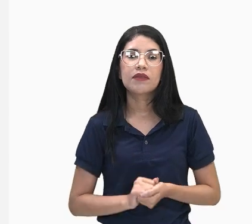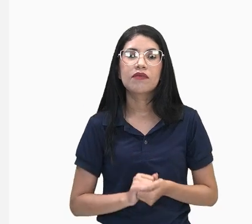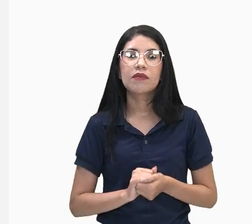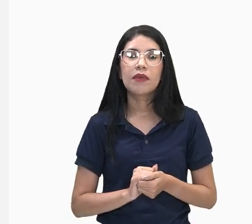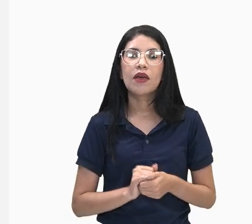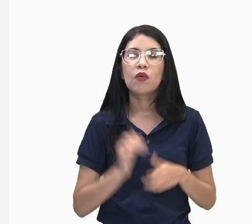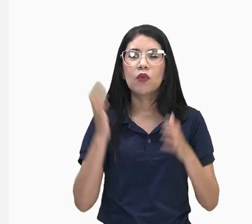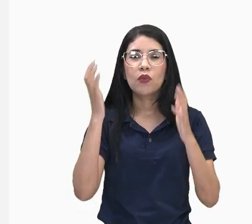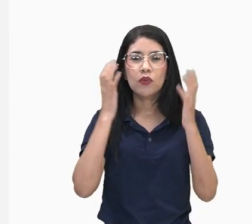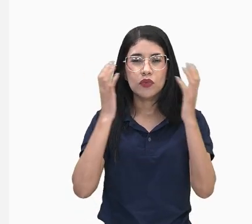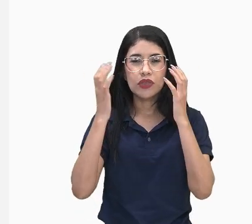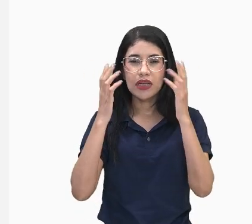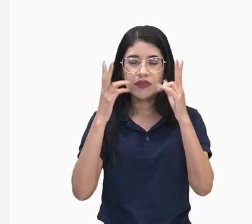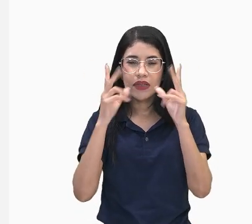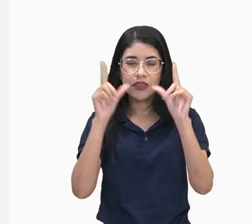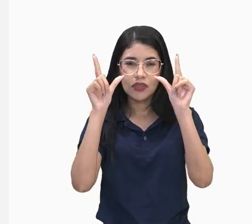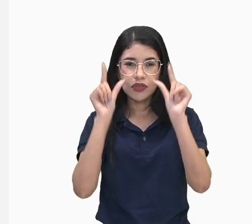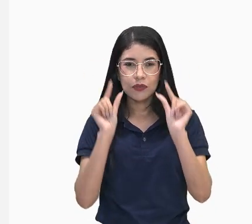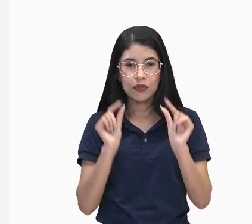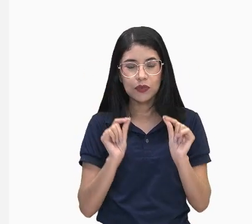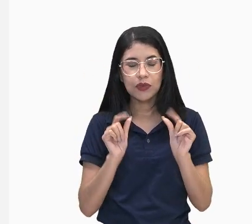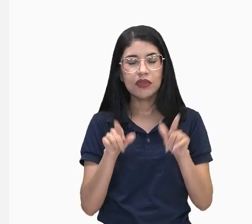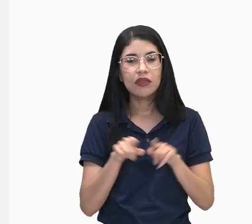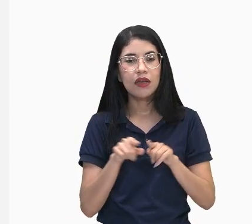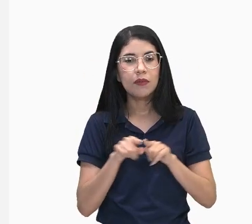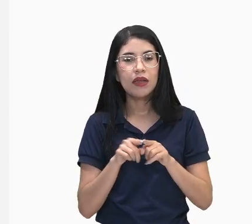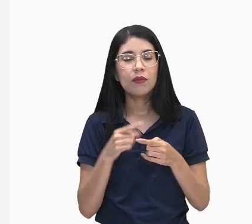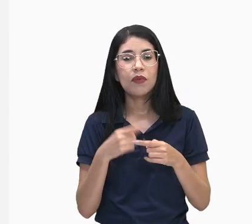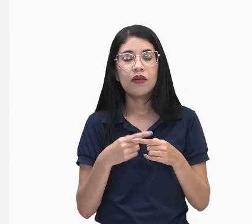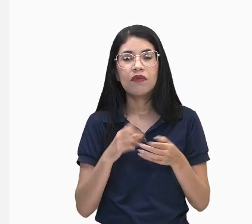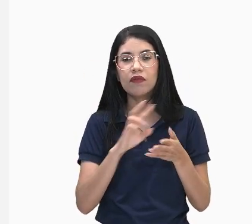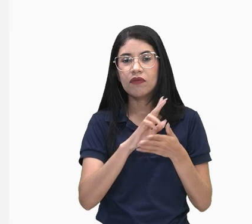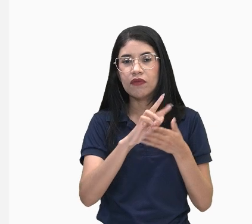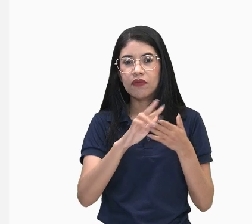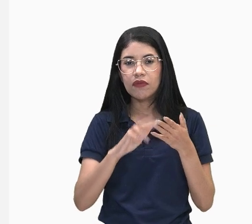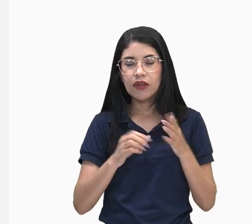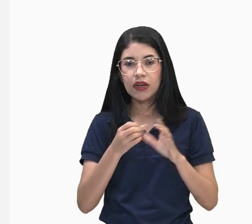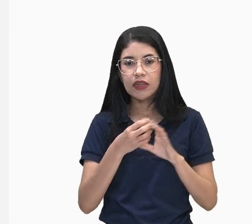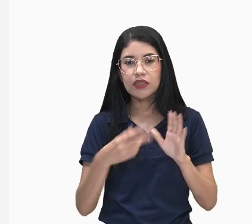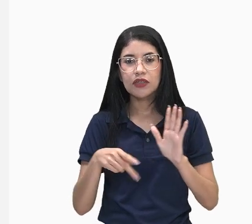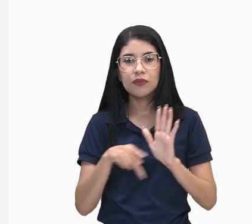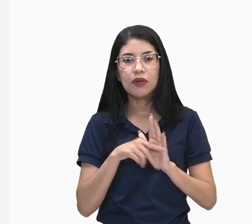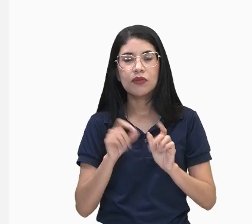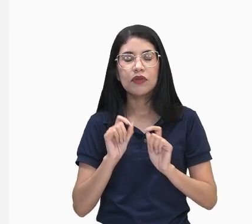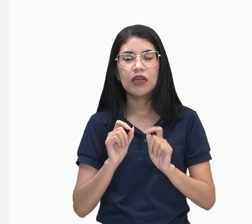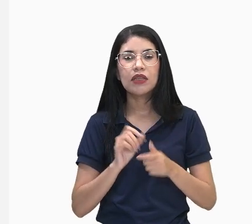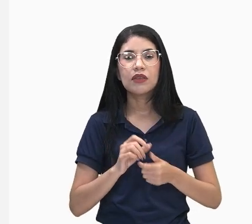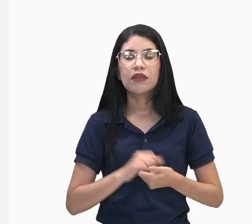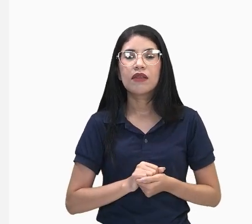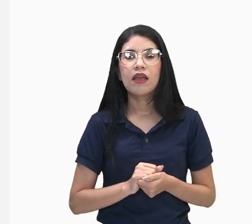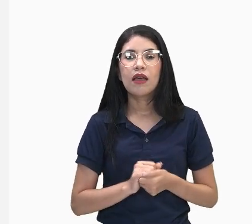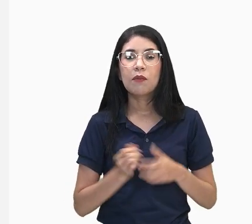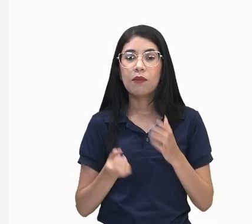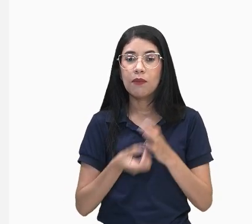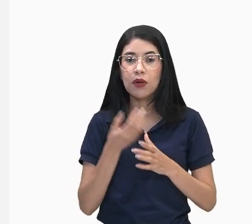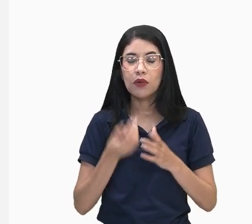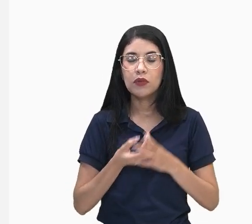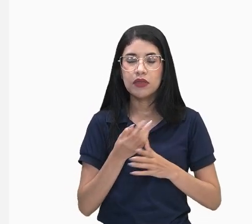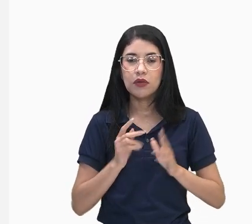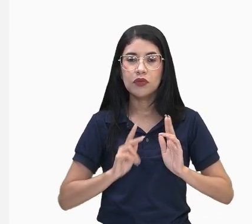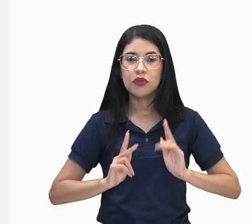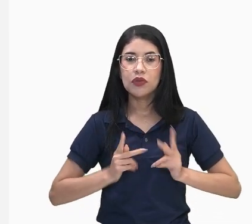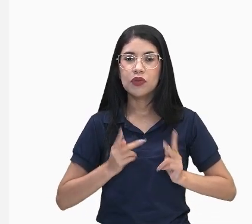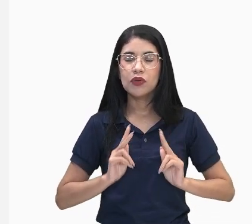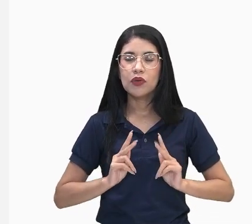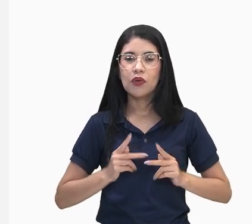redução no estresse, dado aí diversos aspectos relacionados à secreção de hormônios, né? O hormônio